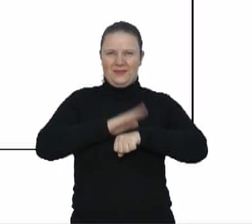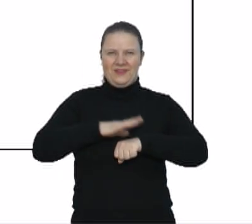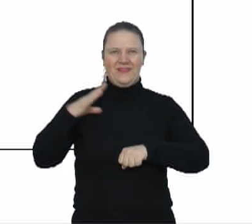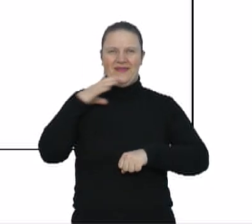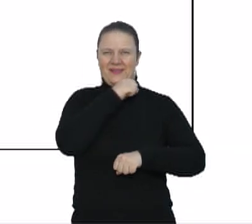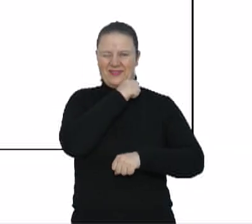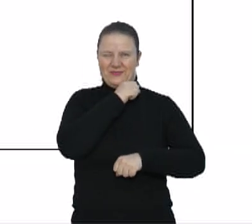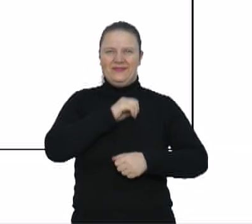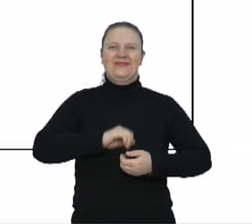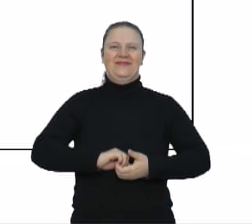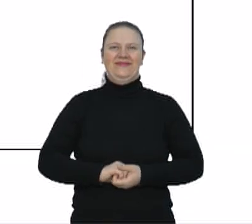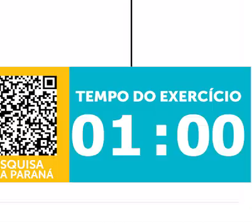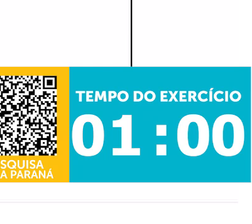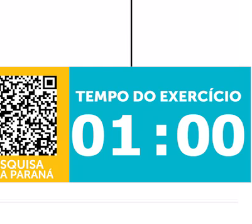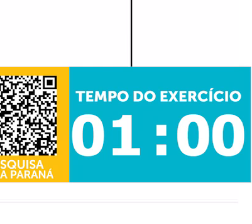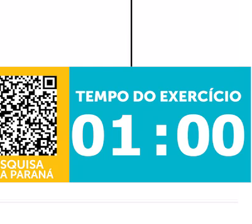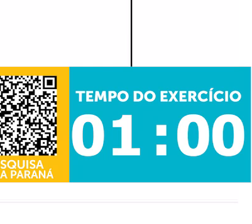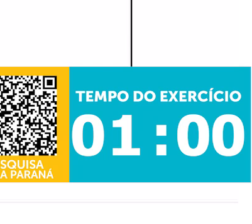vocês.